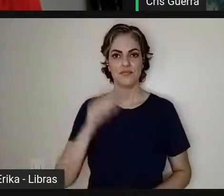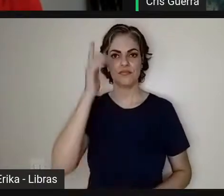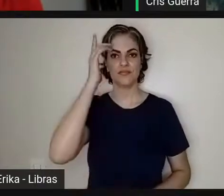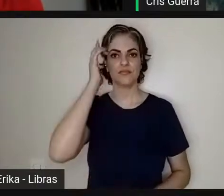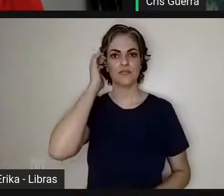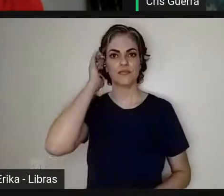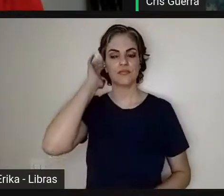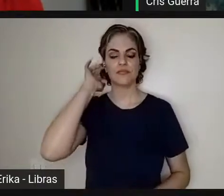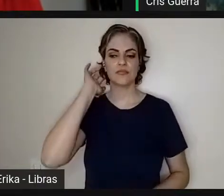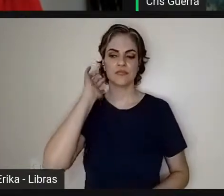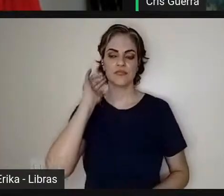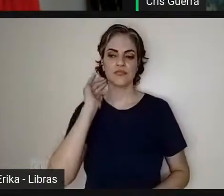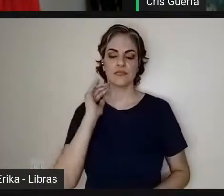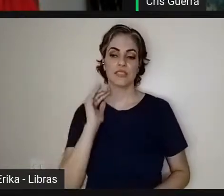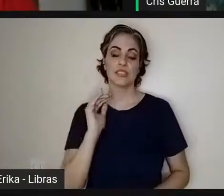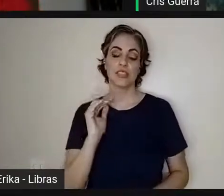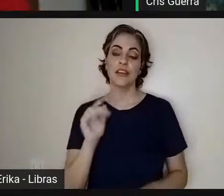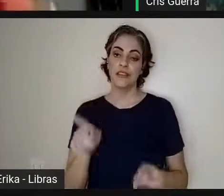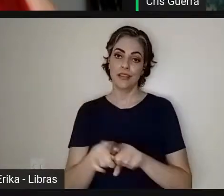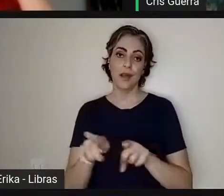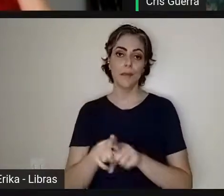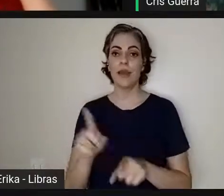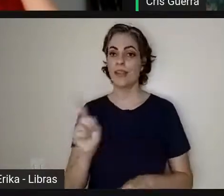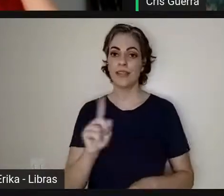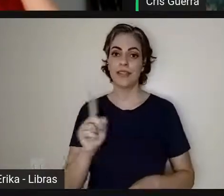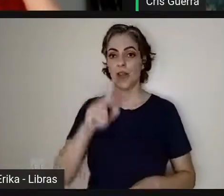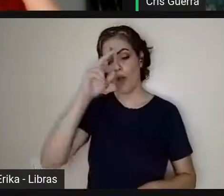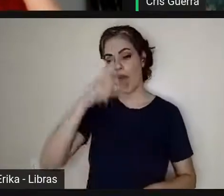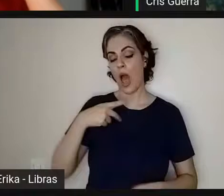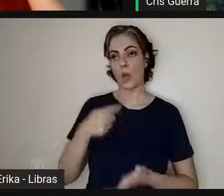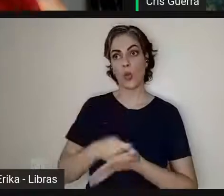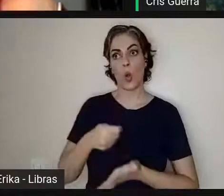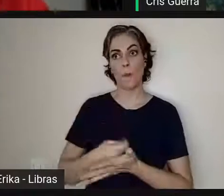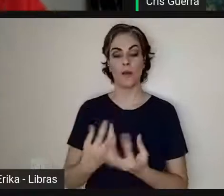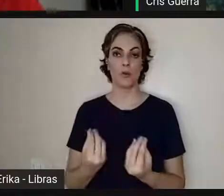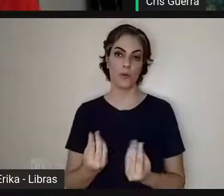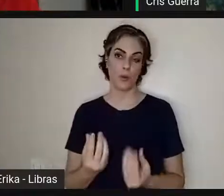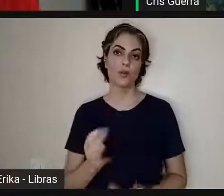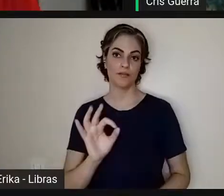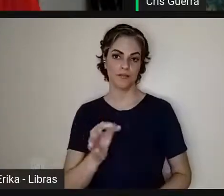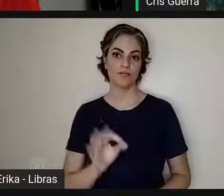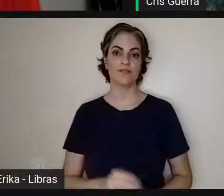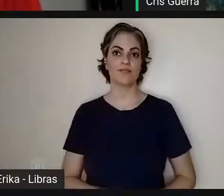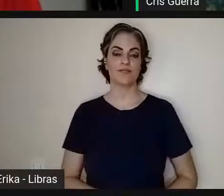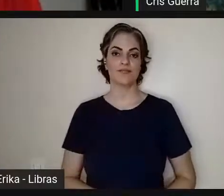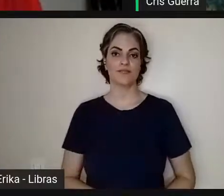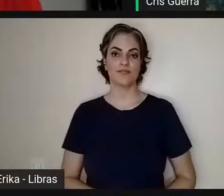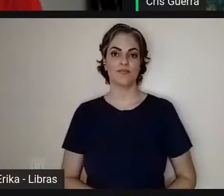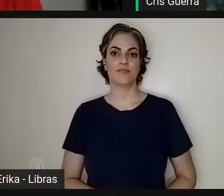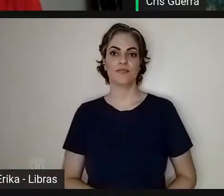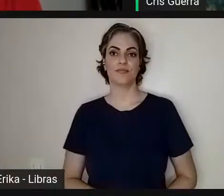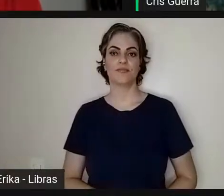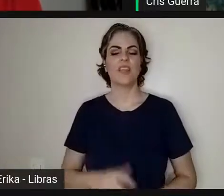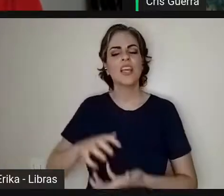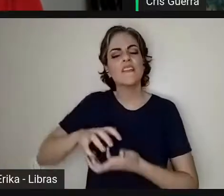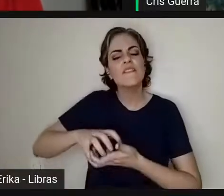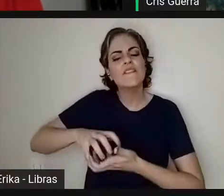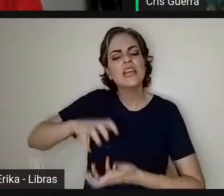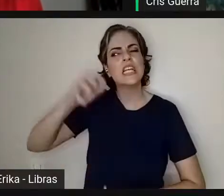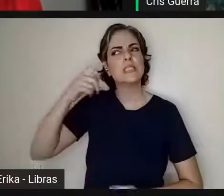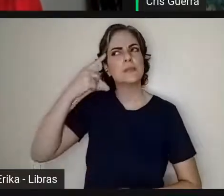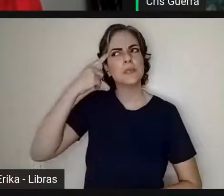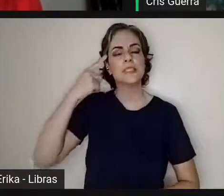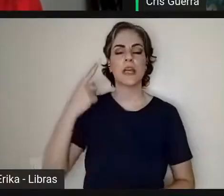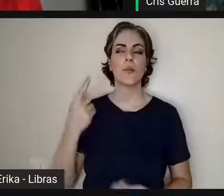E para de se cobrar tanto, né? E por falar em cobrança, Cris, a gente está falando aqui de envelhecimento, ele tem não